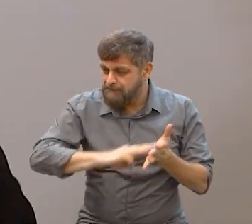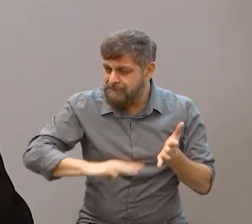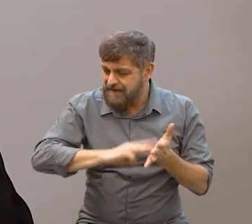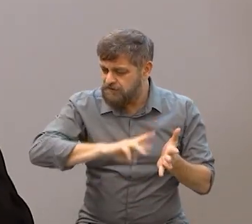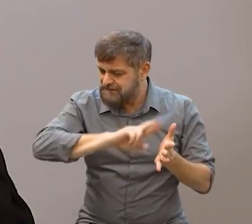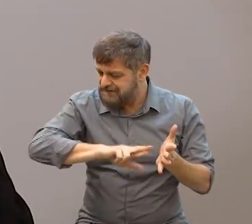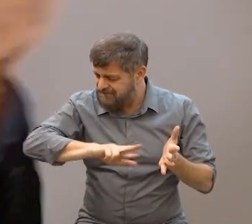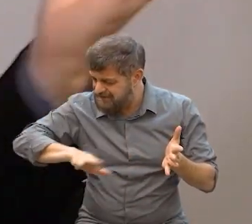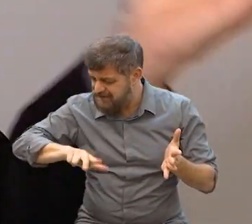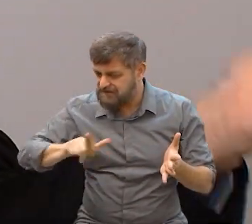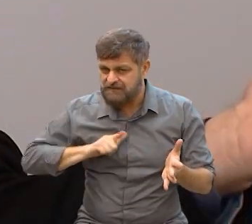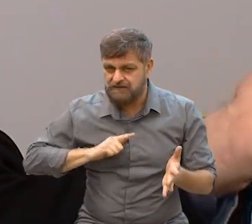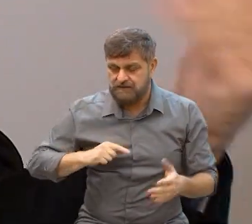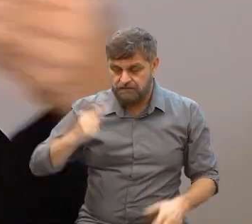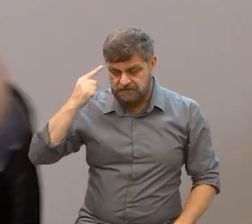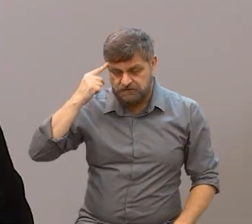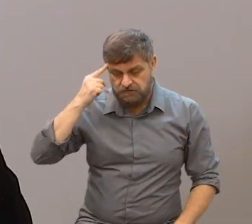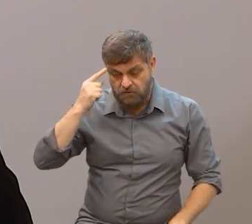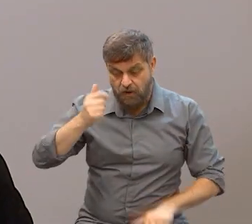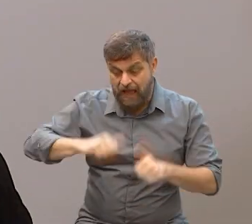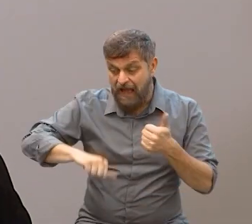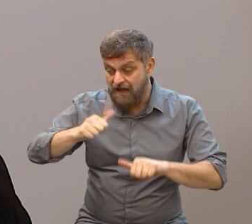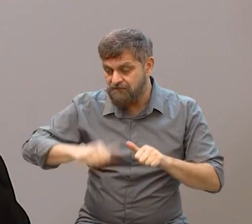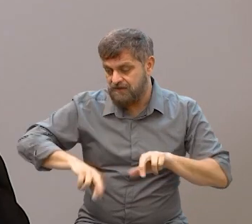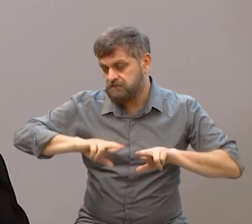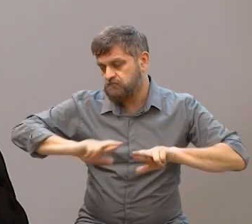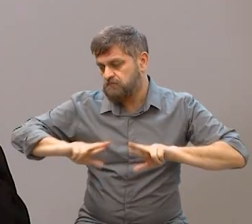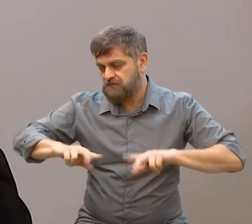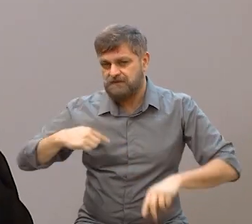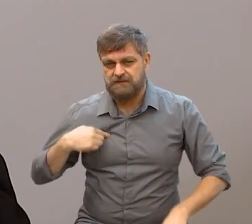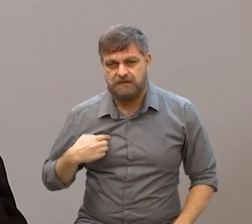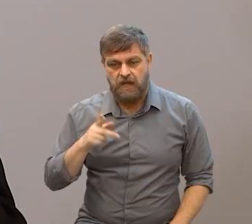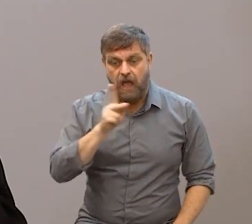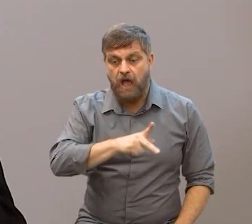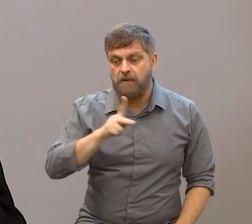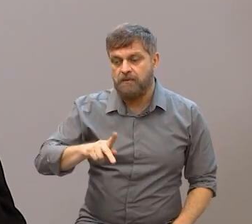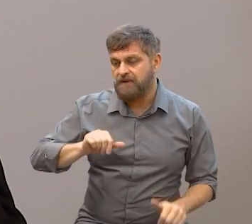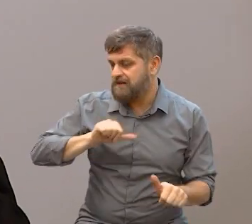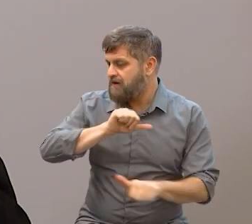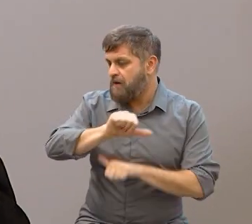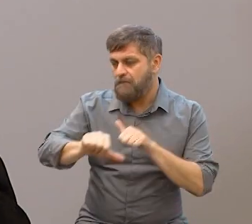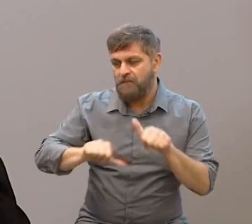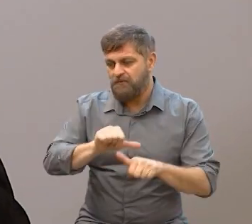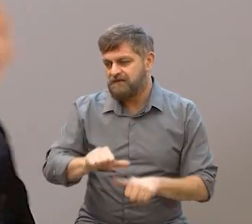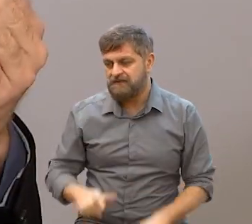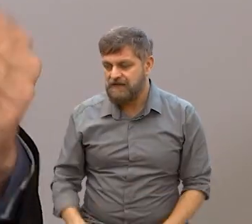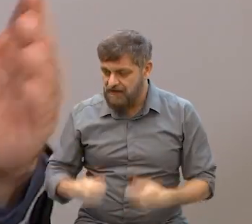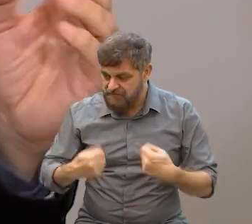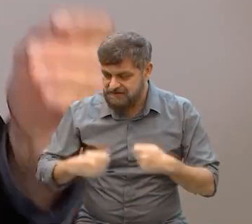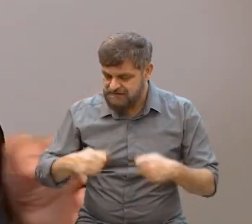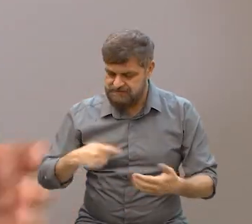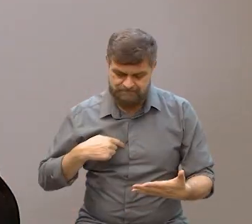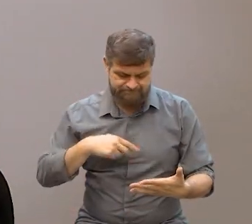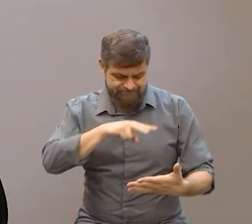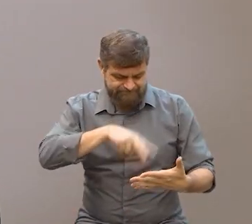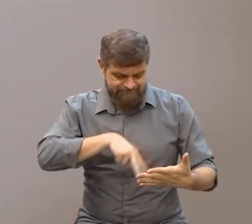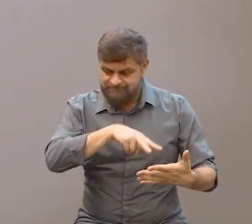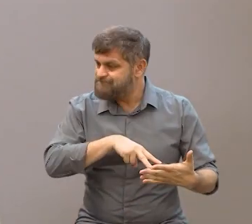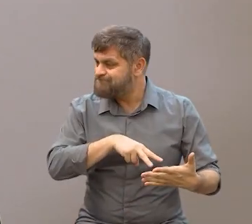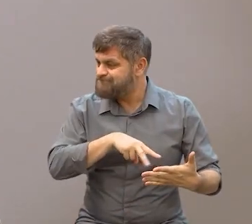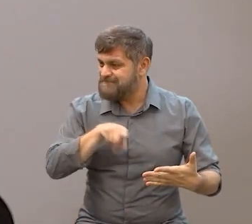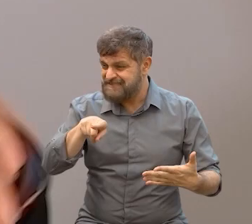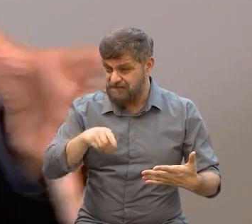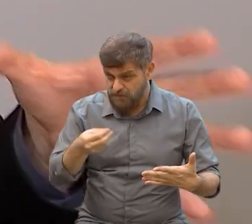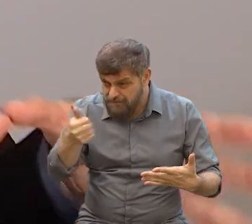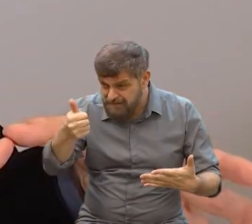metodologias ativas, ou reviu a avaliação, que é importante. Professor, não tem problema nenhum em rever a avaliação. Reveja, não foi legal? Porque 90% foi